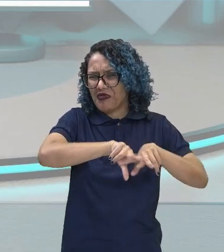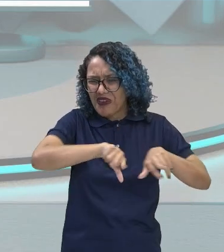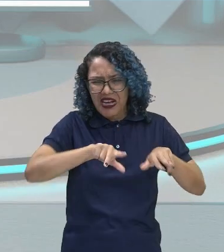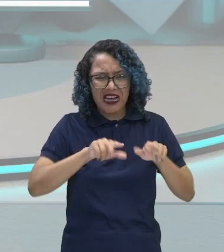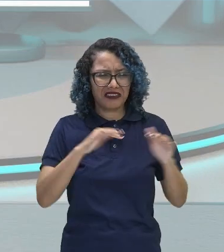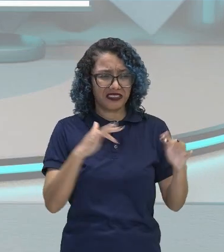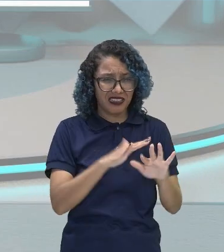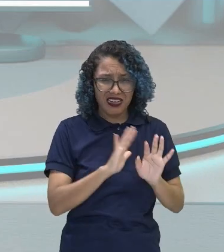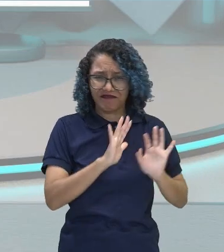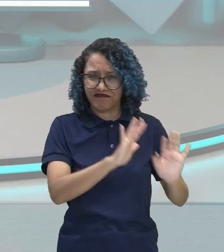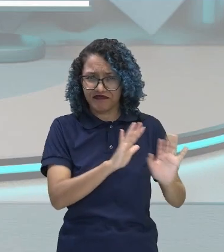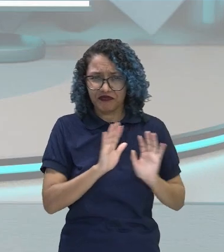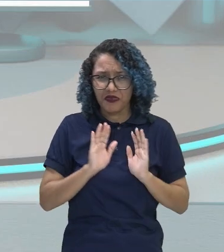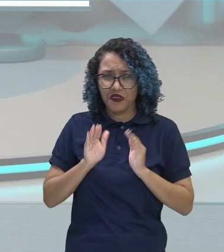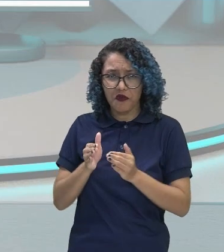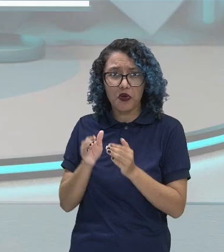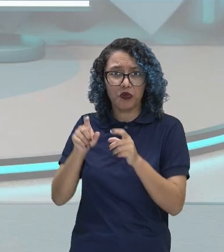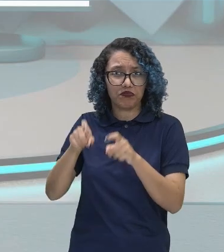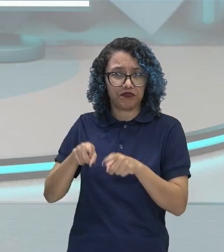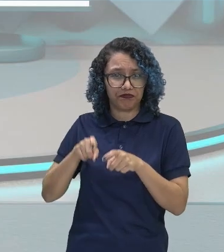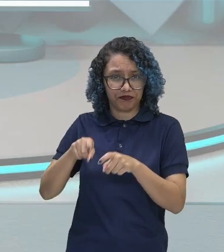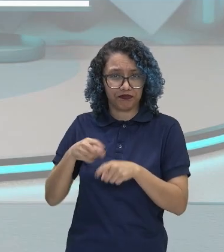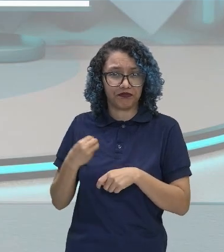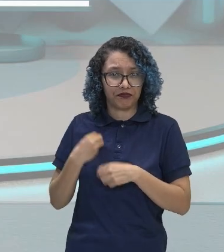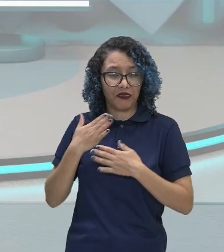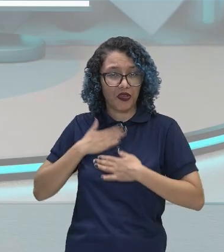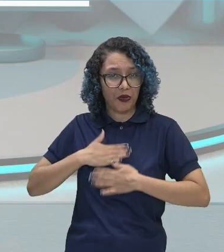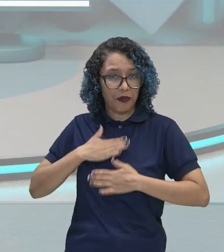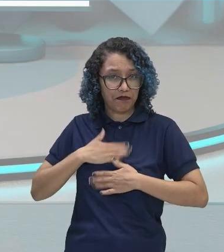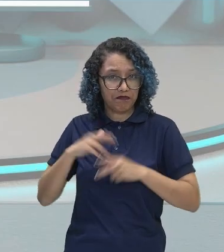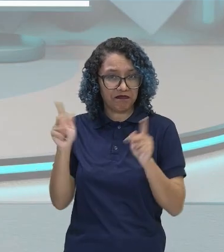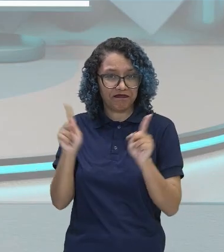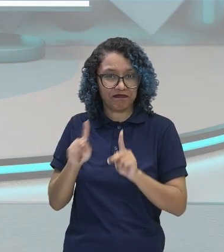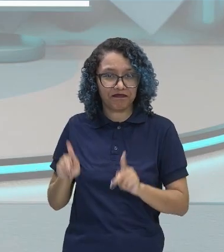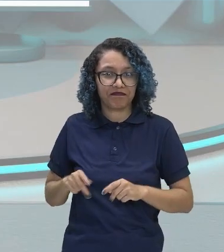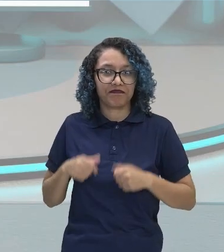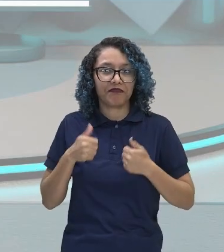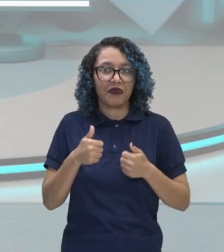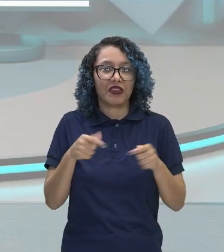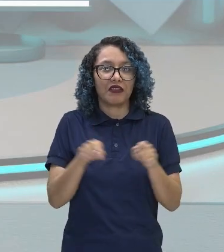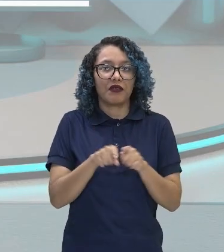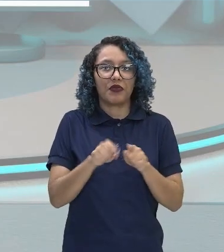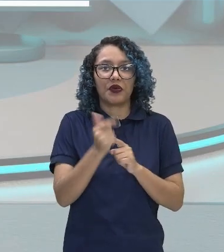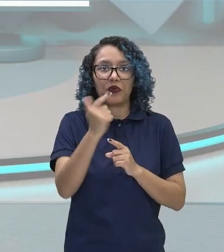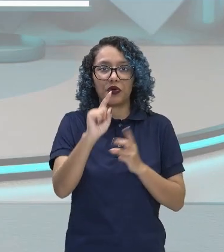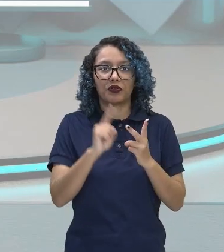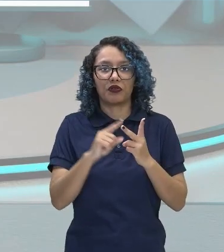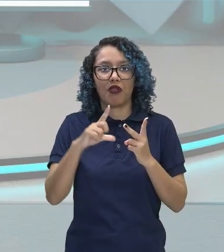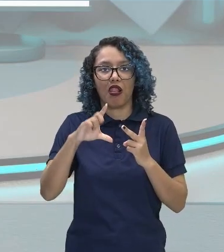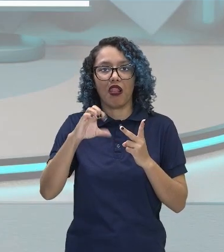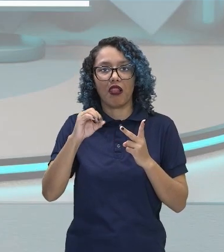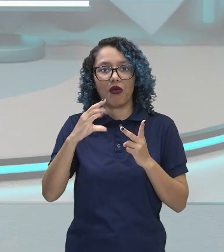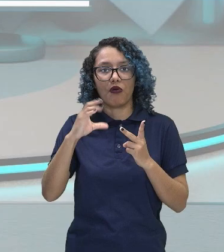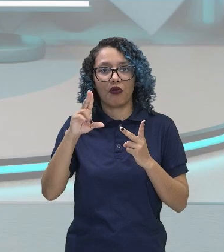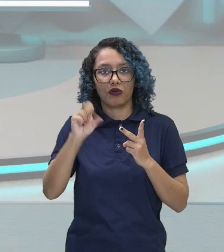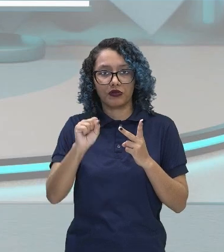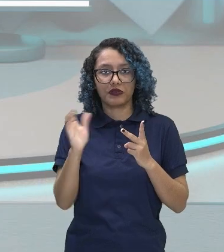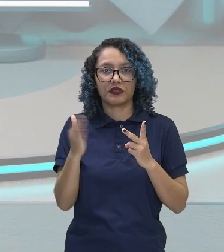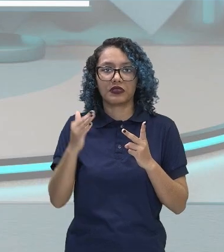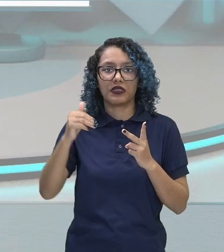tá bom? Tem mais um tema, locus amenos, lugar